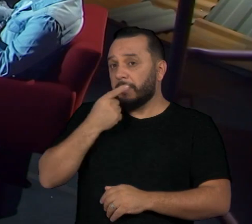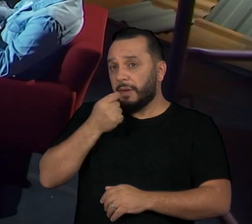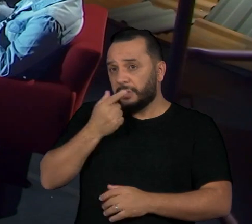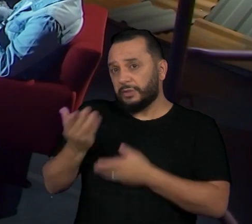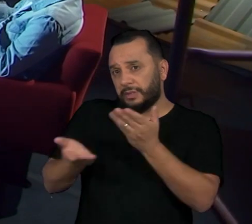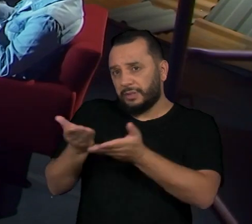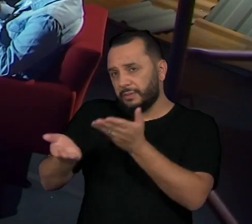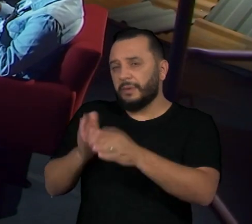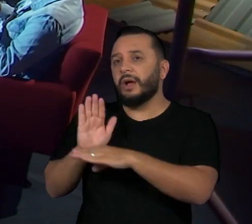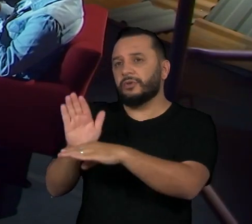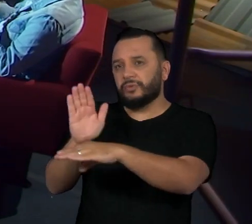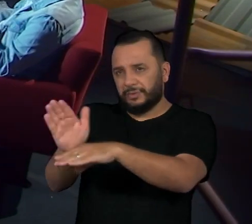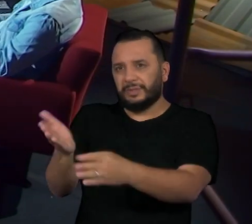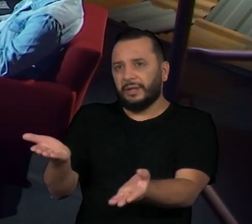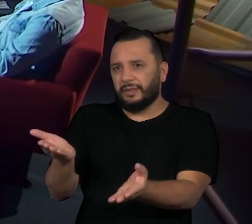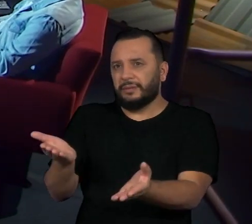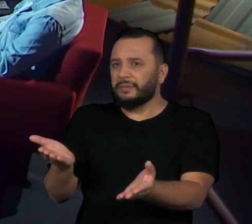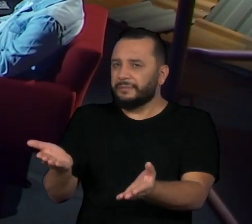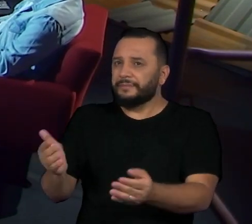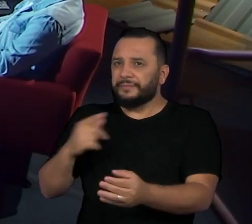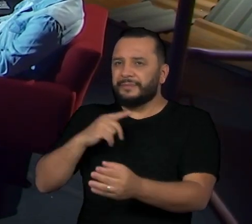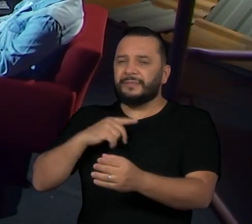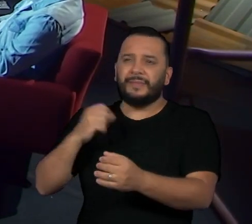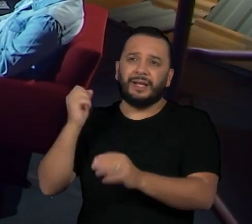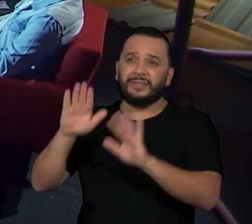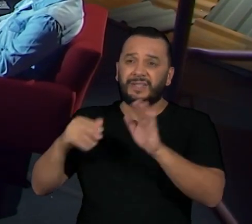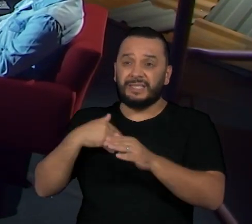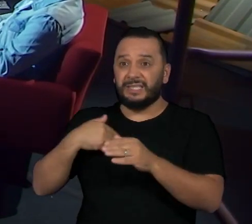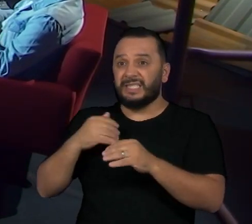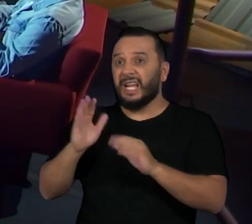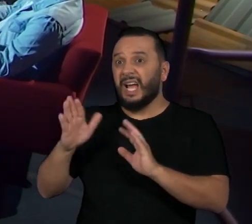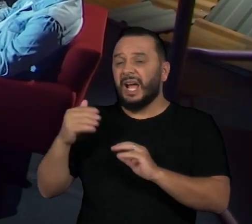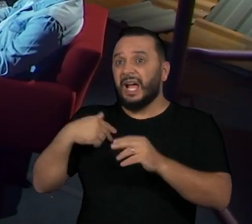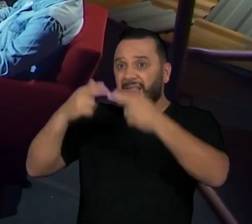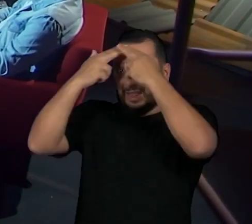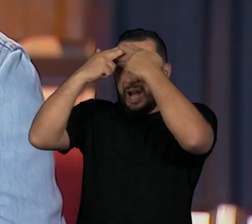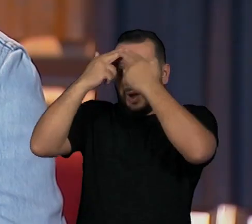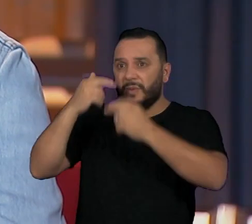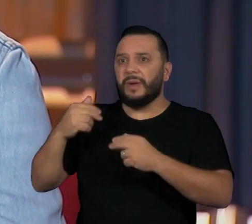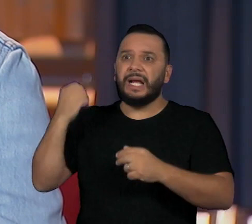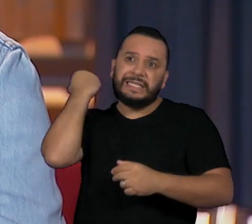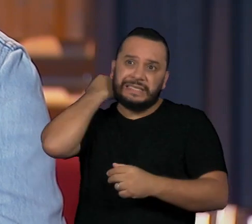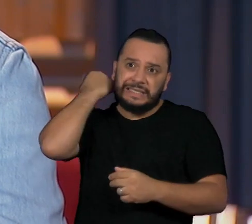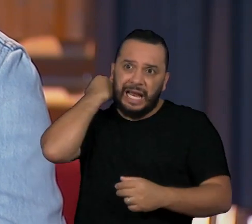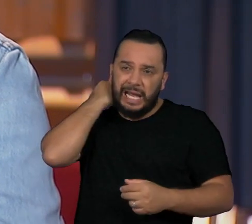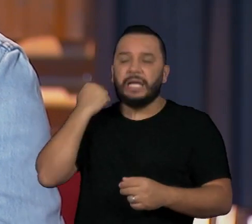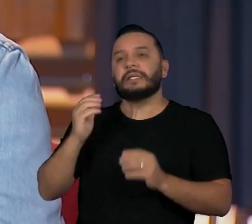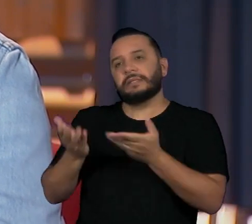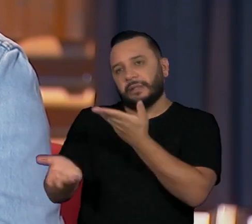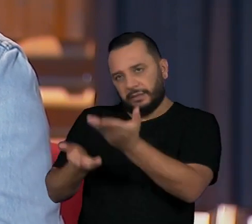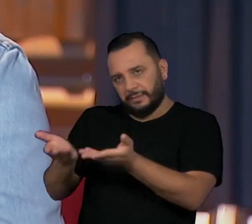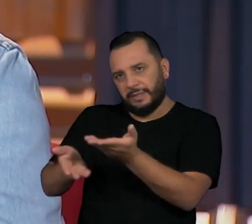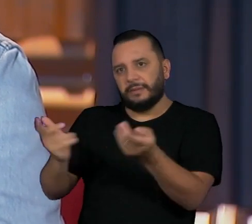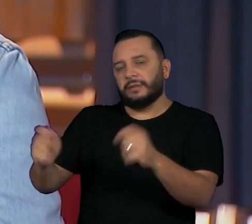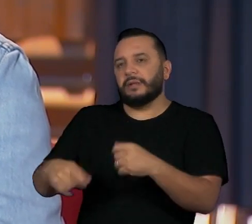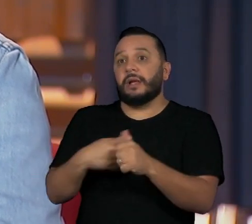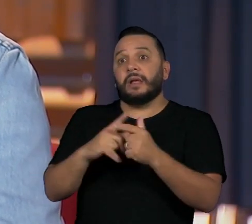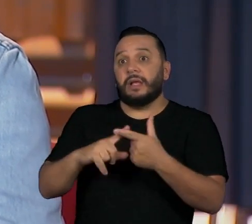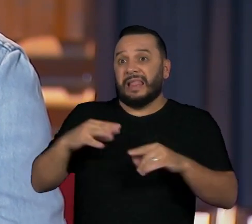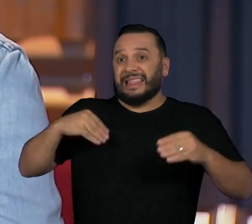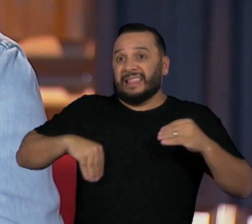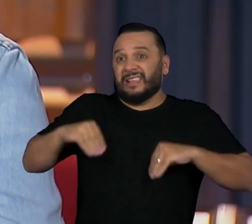bastante. Seja para tratar o transtorno do estresse pós-traumático, seja para lidar com a depressão. O primeiro ensaio